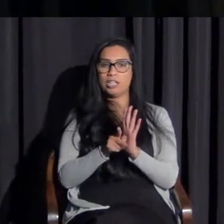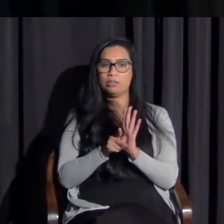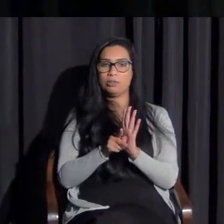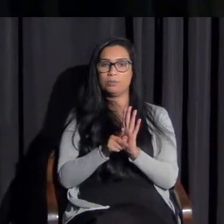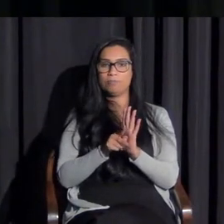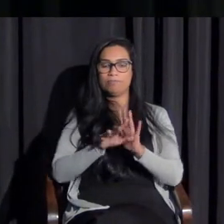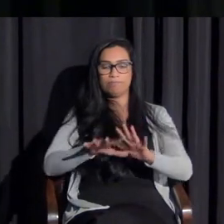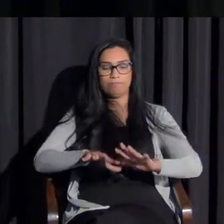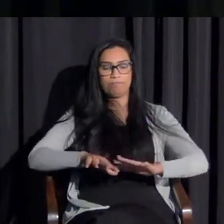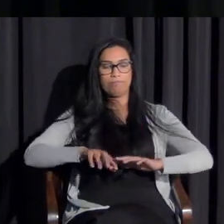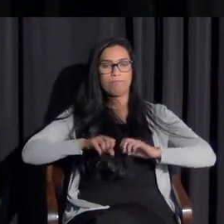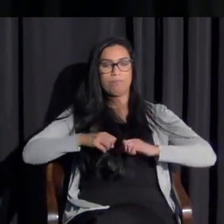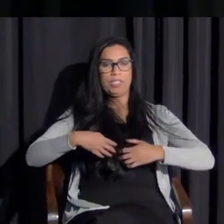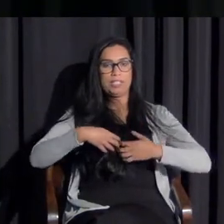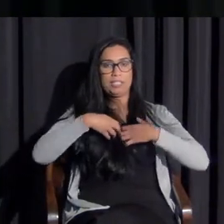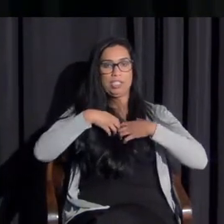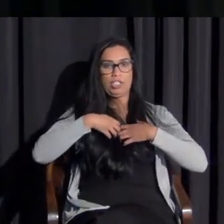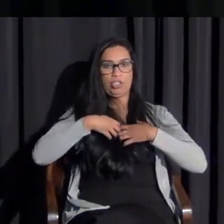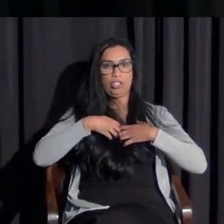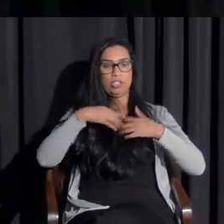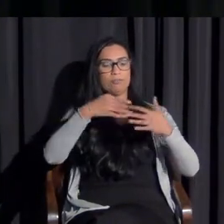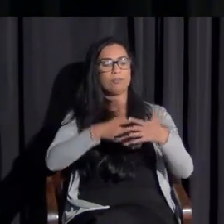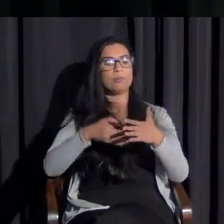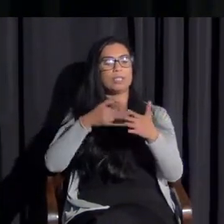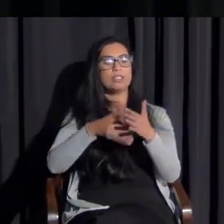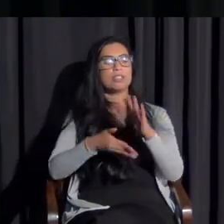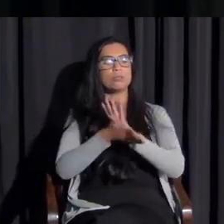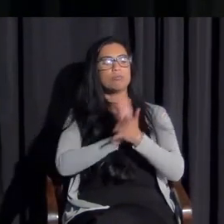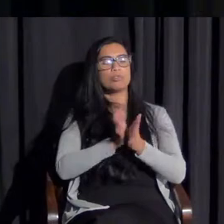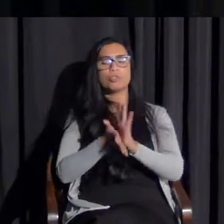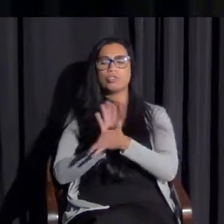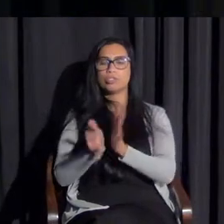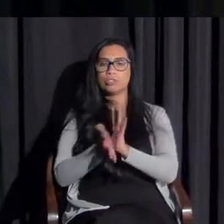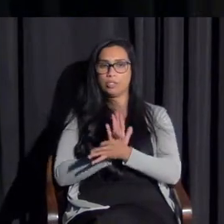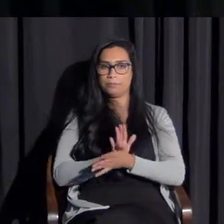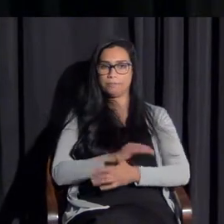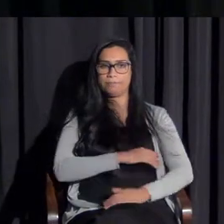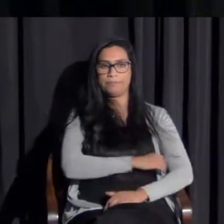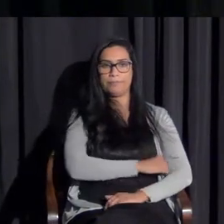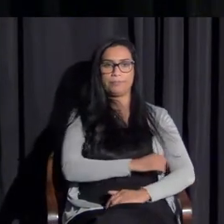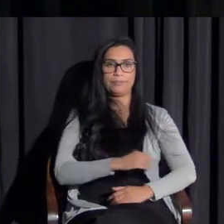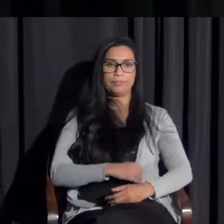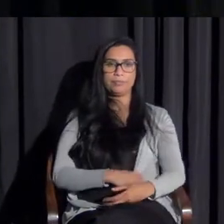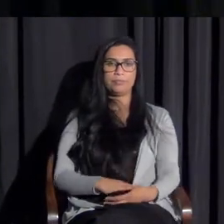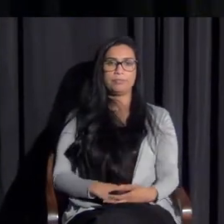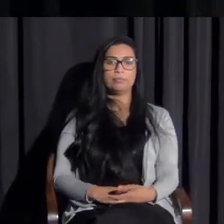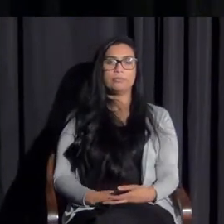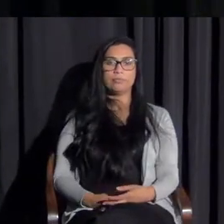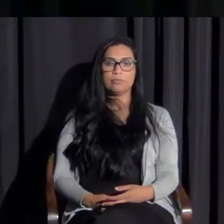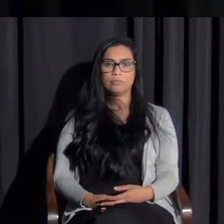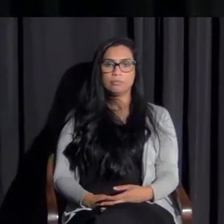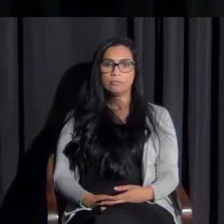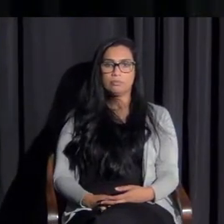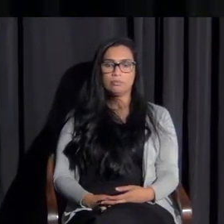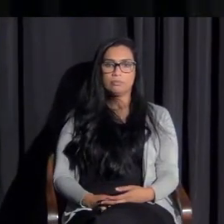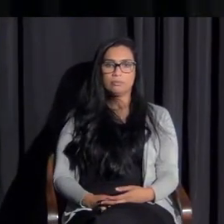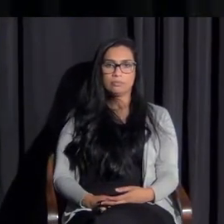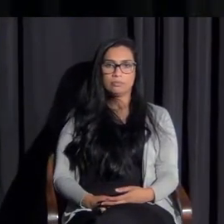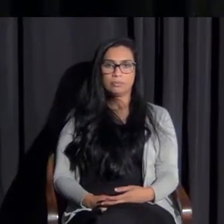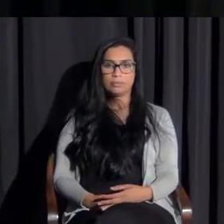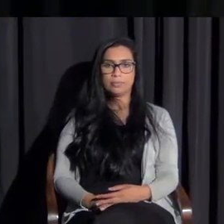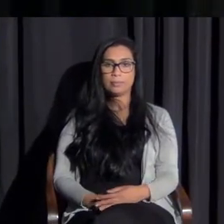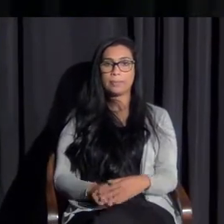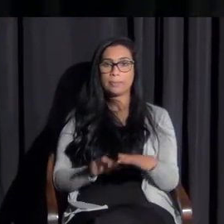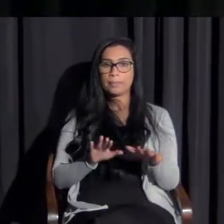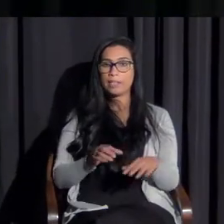vai de encontro a essas dinâmicas. E te ouvindo, Márcia, fiquei aqui com latejando uma também de mim. Estou